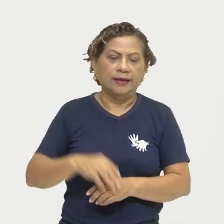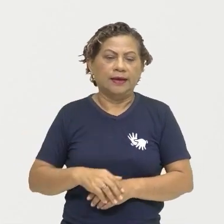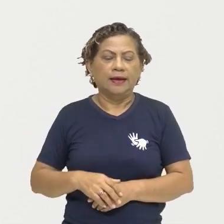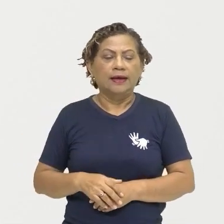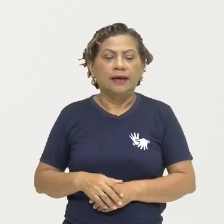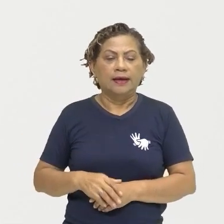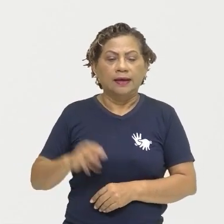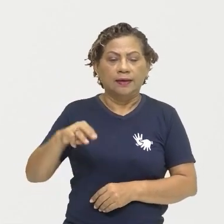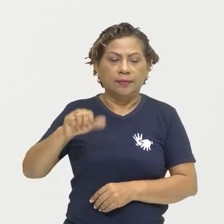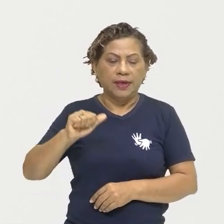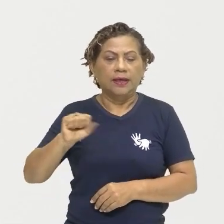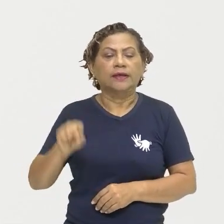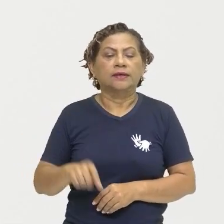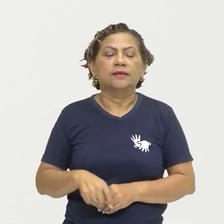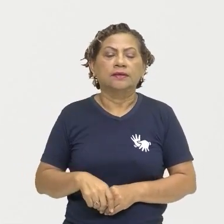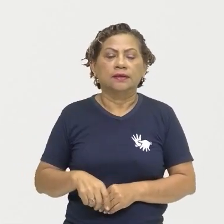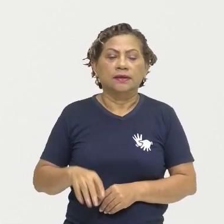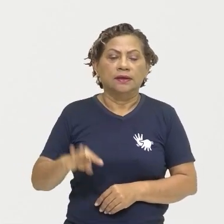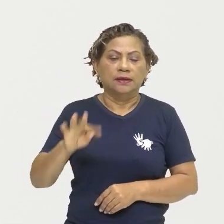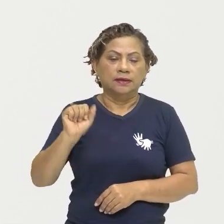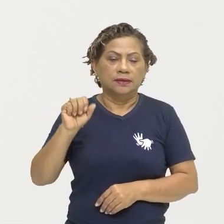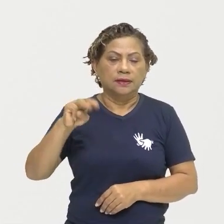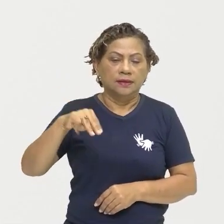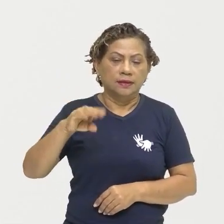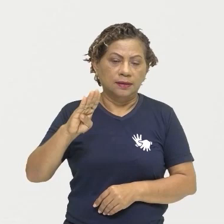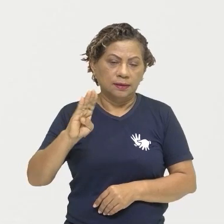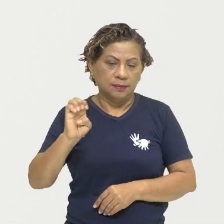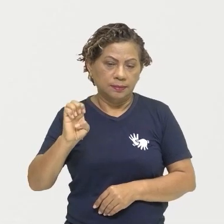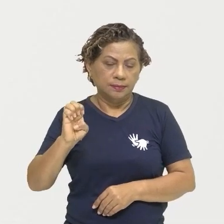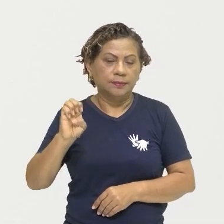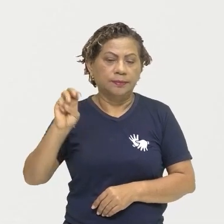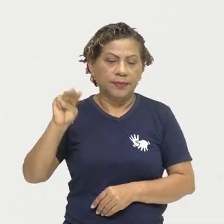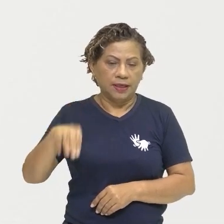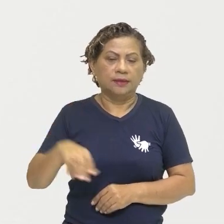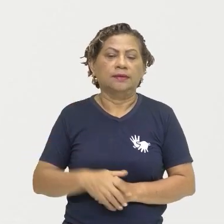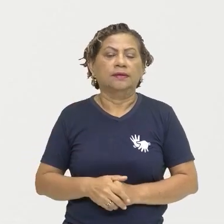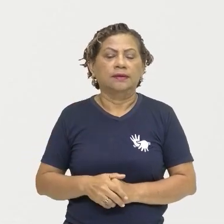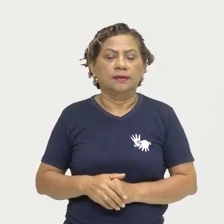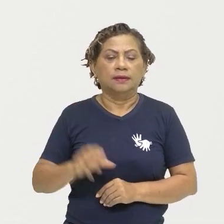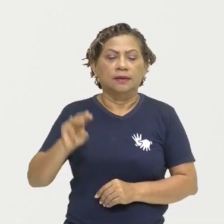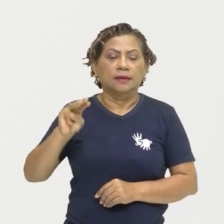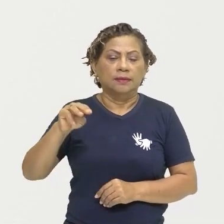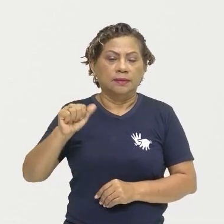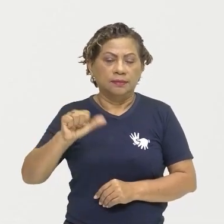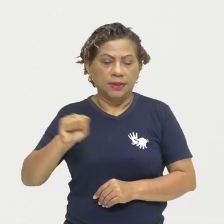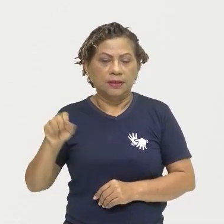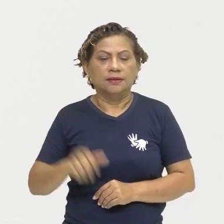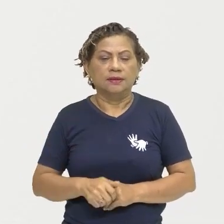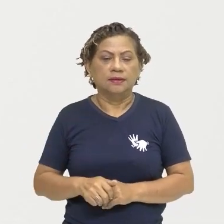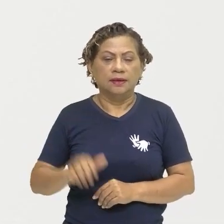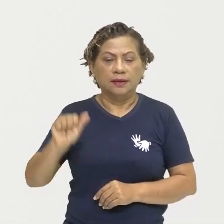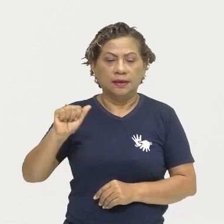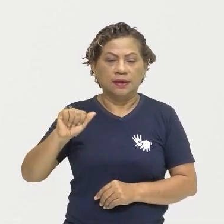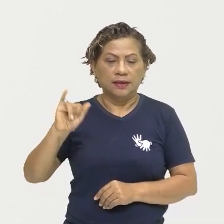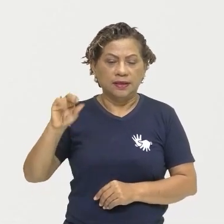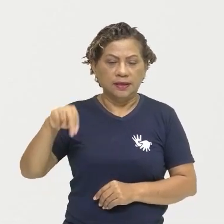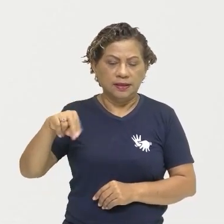etc, etc. Saiu cedo e voltou tarde. E traz essa ideia de